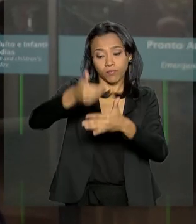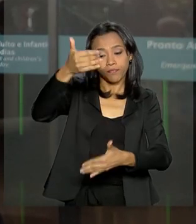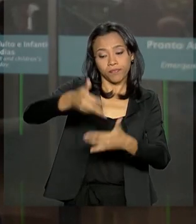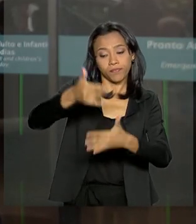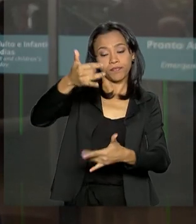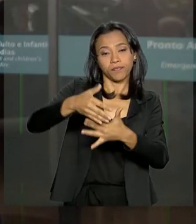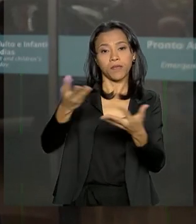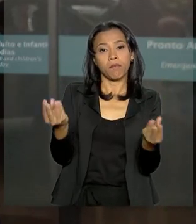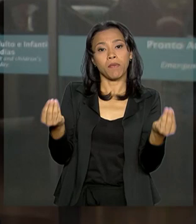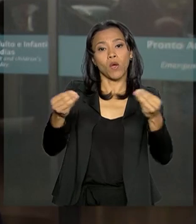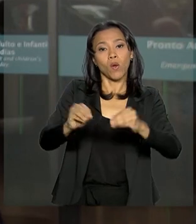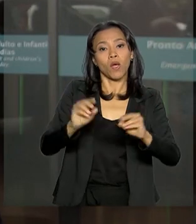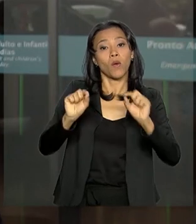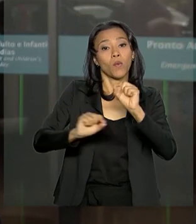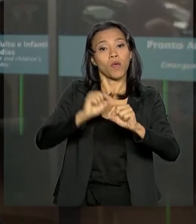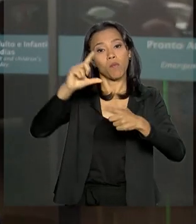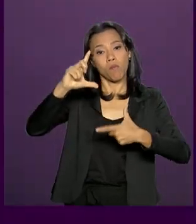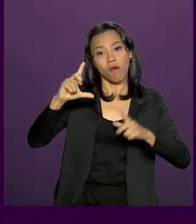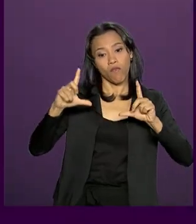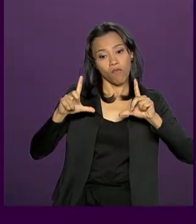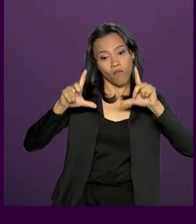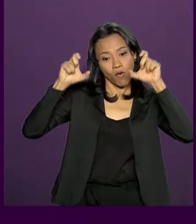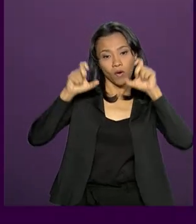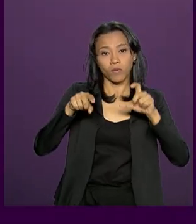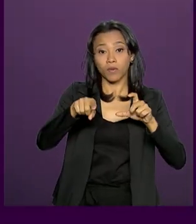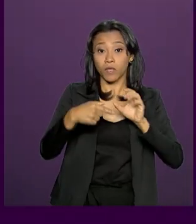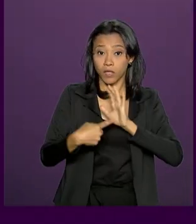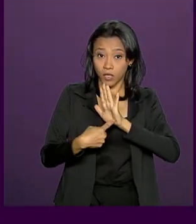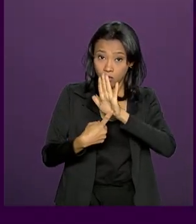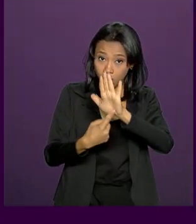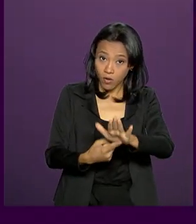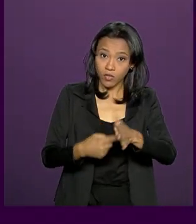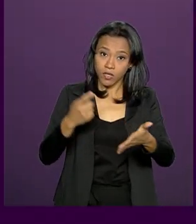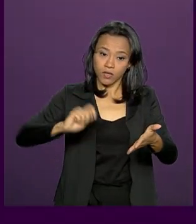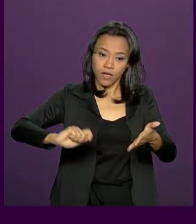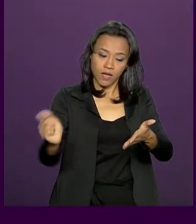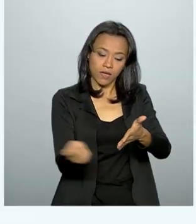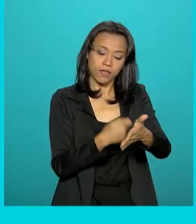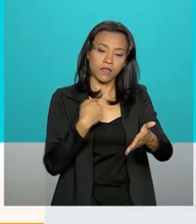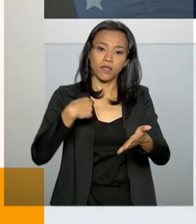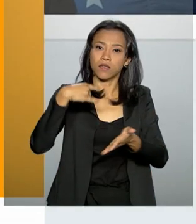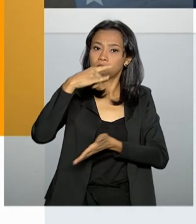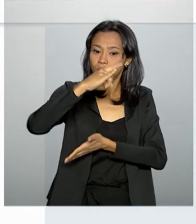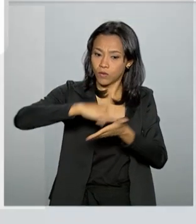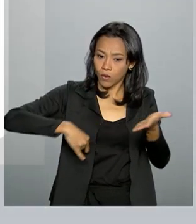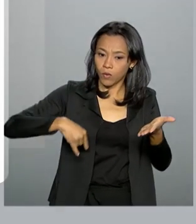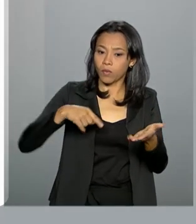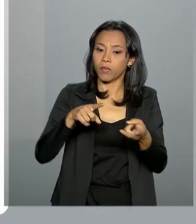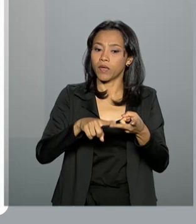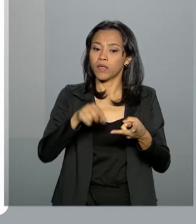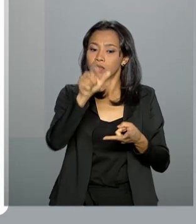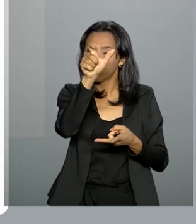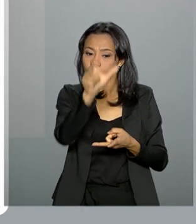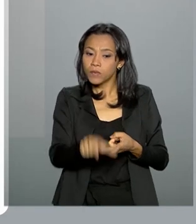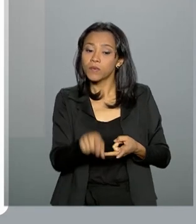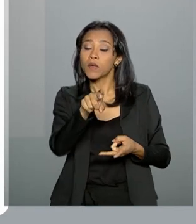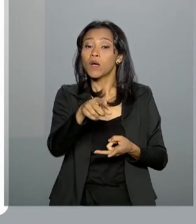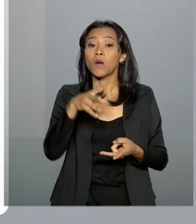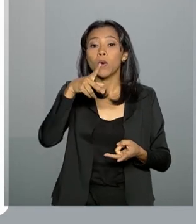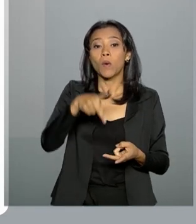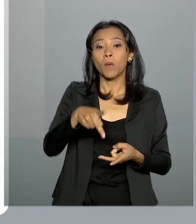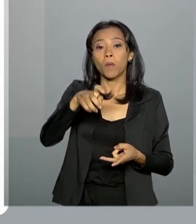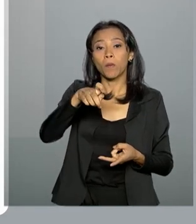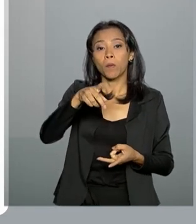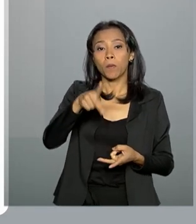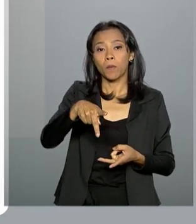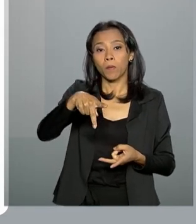para divulgar uma foto em que aparece despachando documentos com Pedro César Souza, que é chefe do gabinete